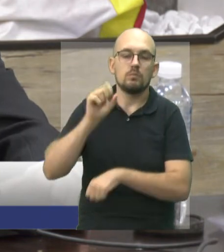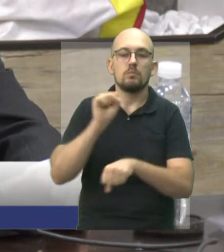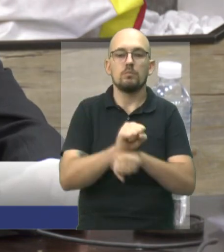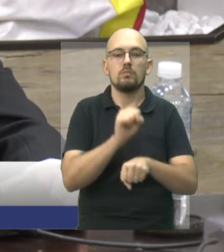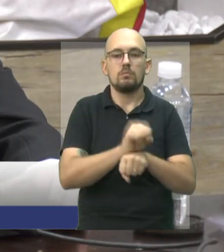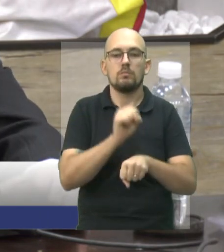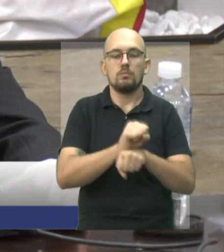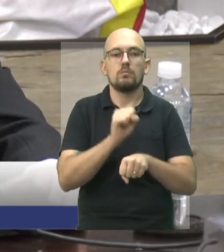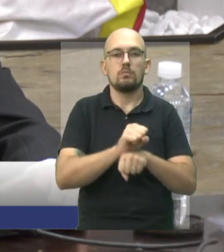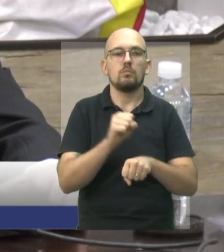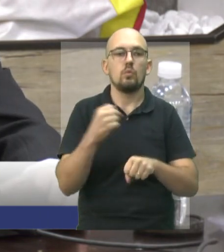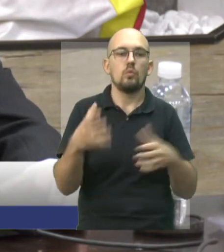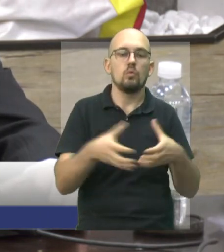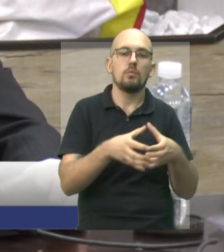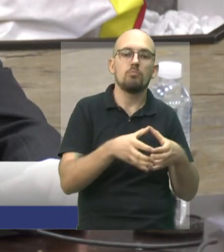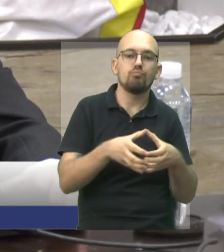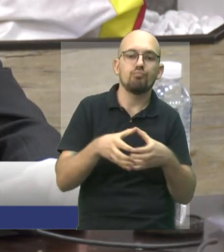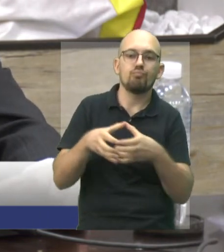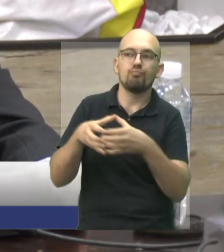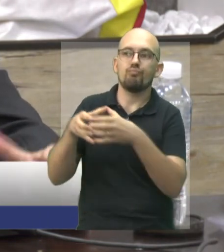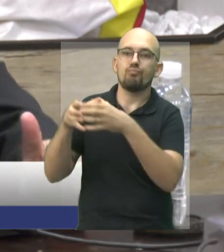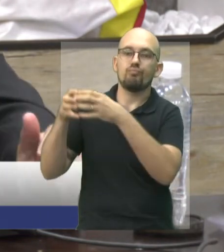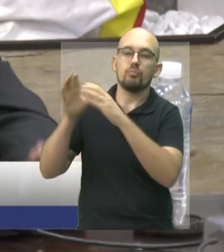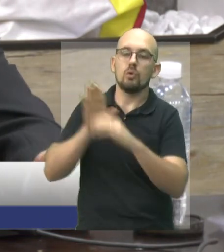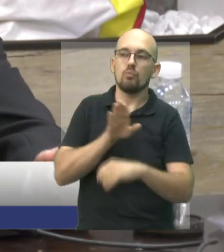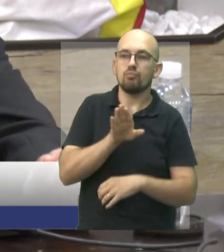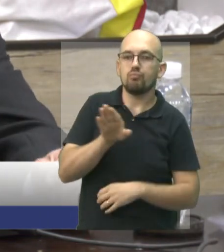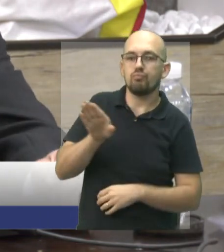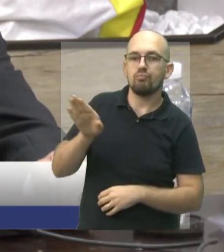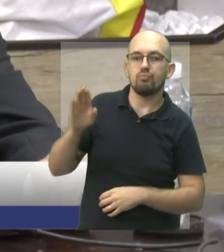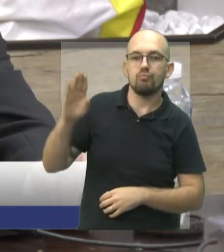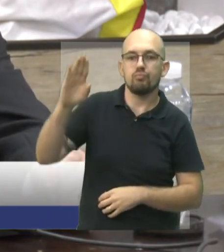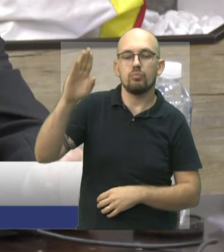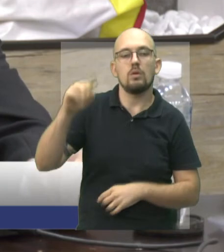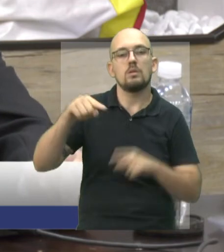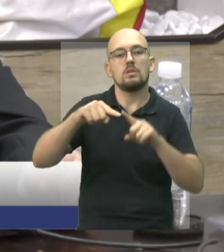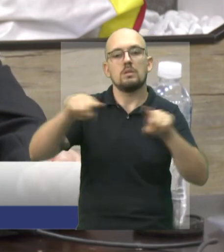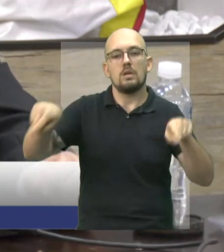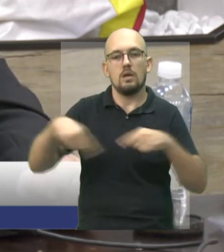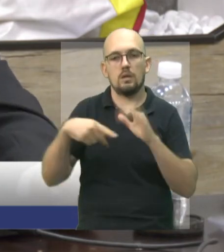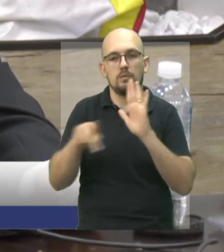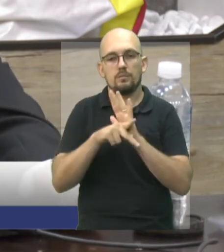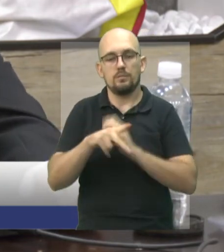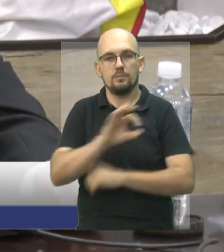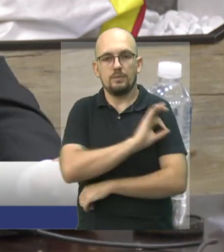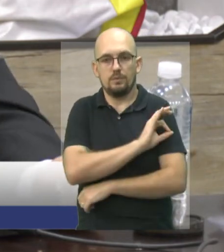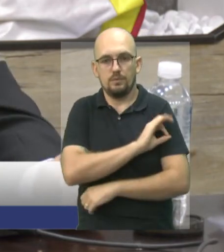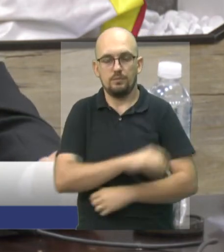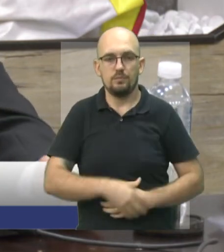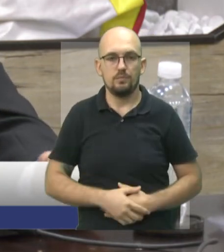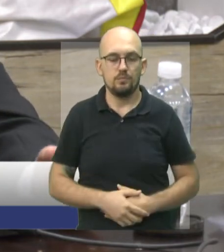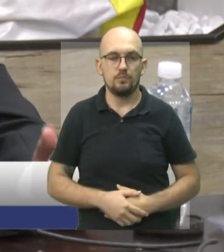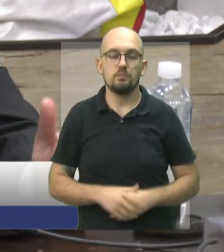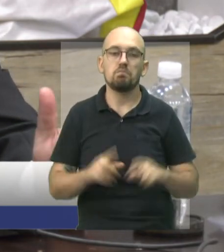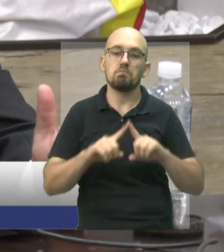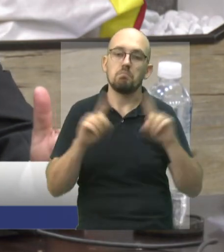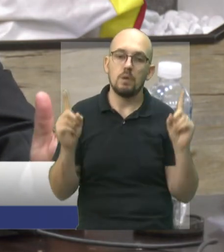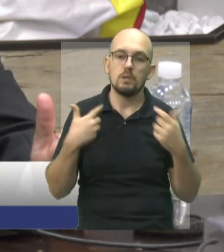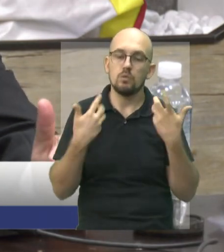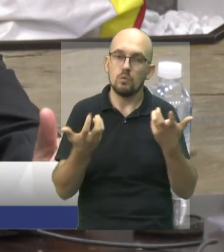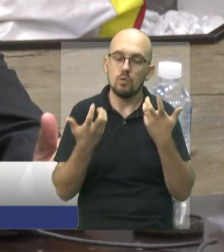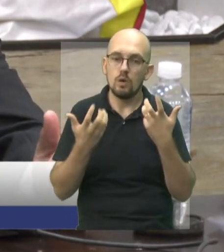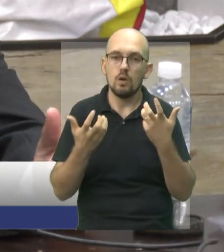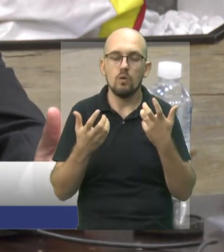para que subamos a rampa e vamos estar com ele lá no gabinete. Mas eu queria, como todo